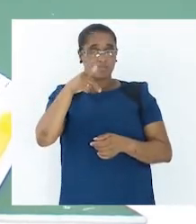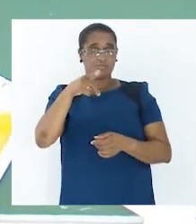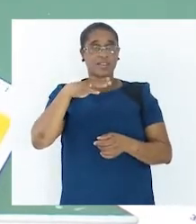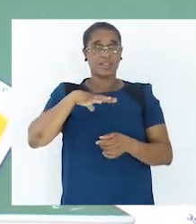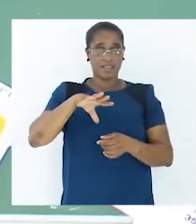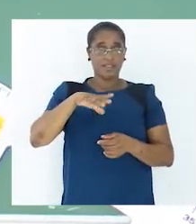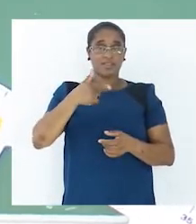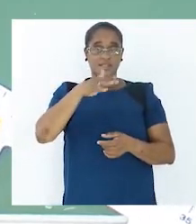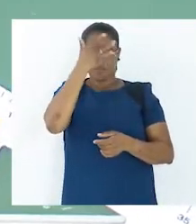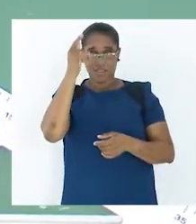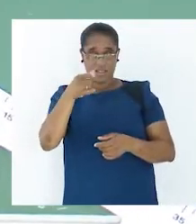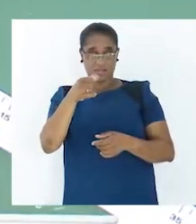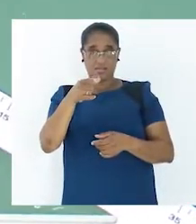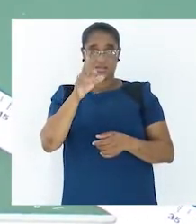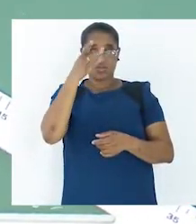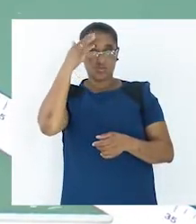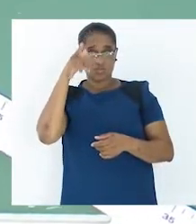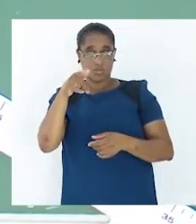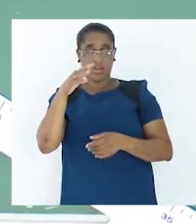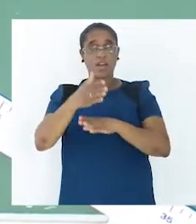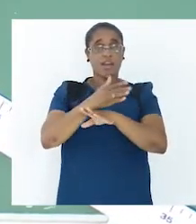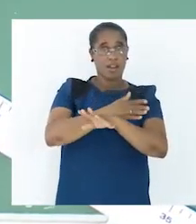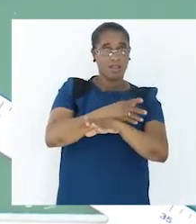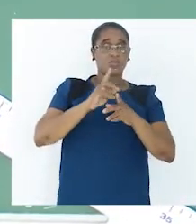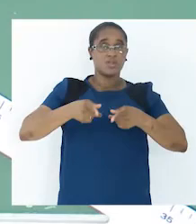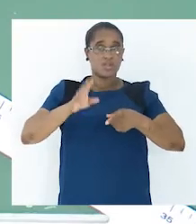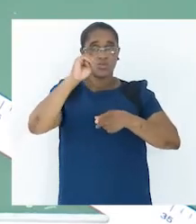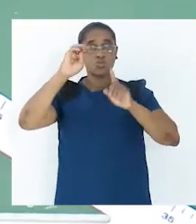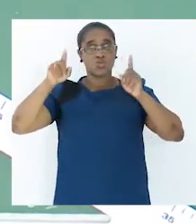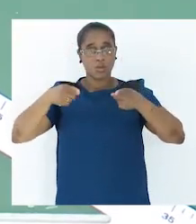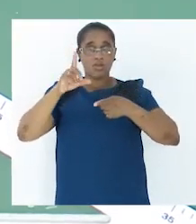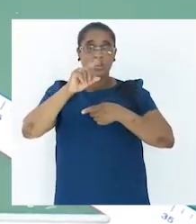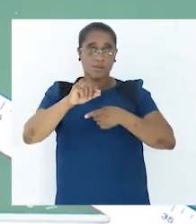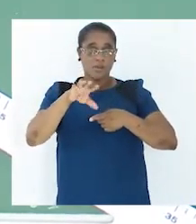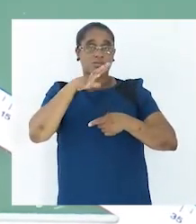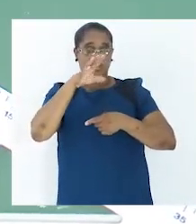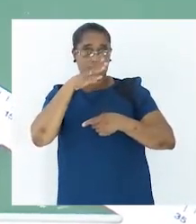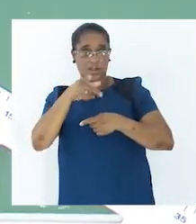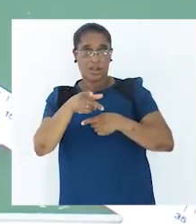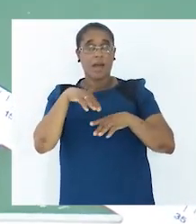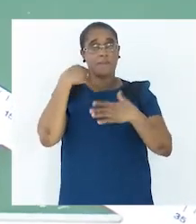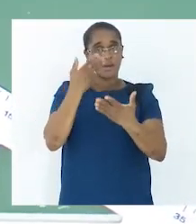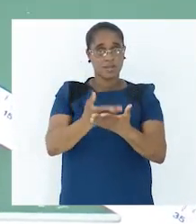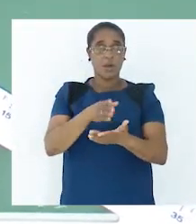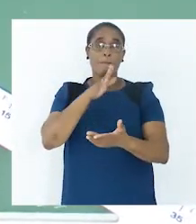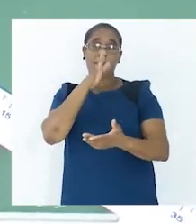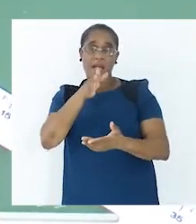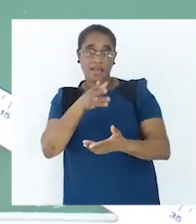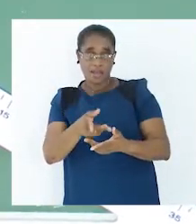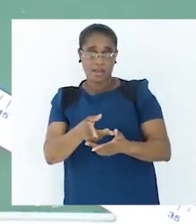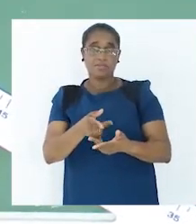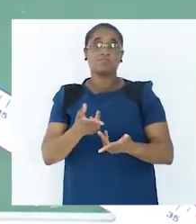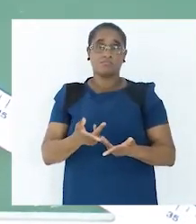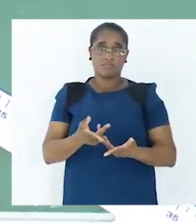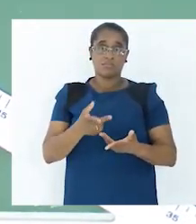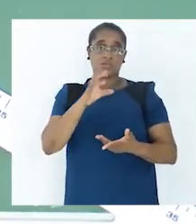Pretende-se simplificar essa expressão. Nós vimos no início no nosso sumário que também íamos abordar a aplicação prática dos casos notáveis